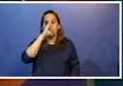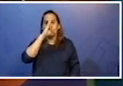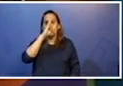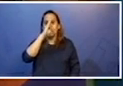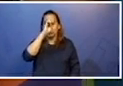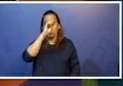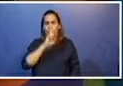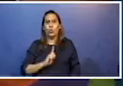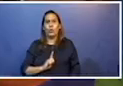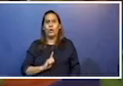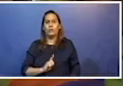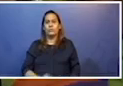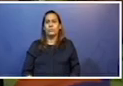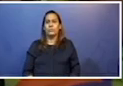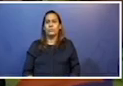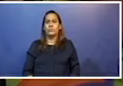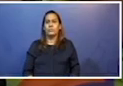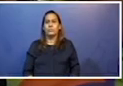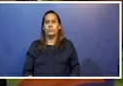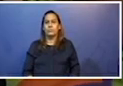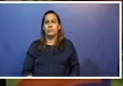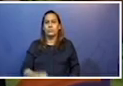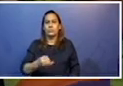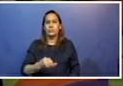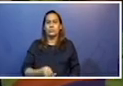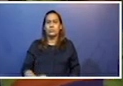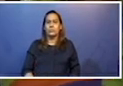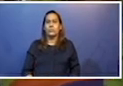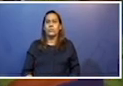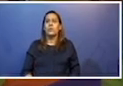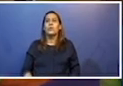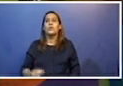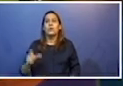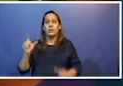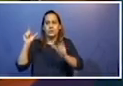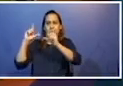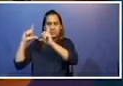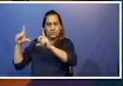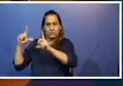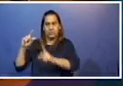correto? E a segunda, guapuruvu.